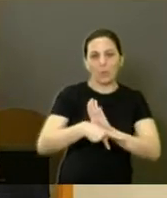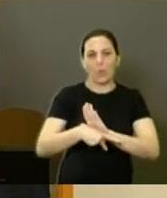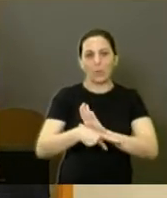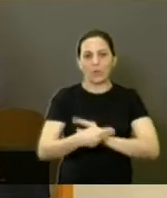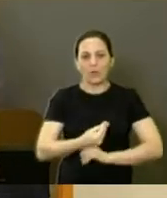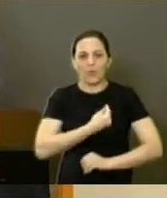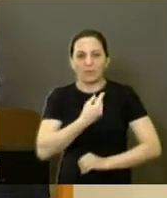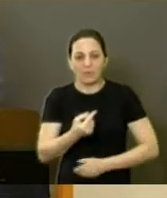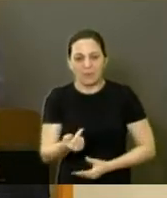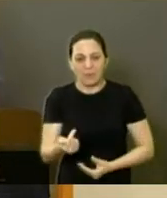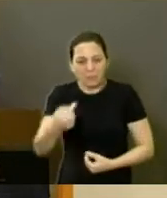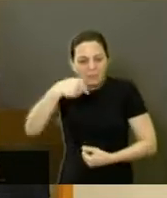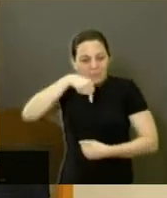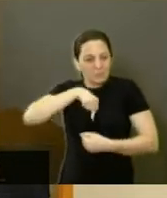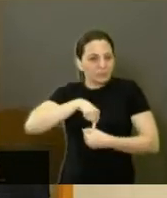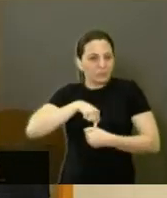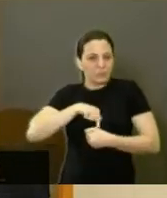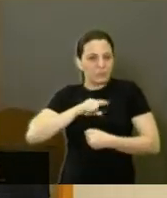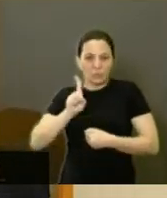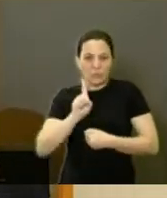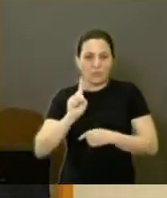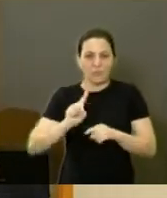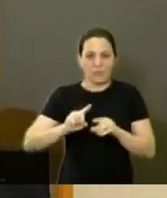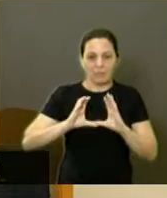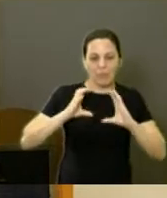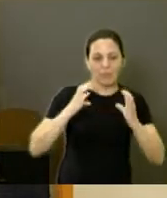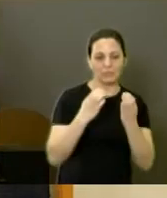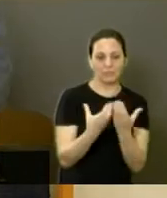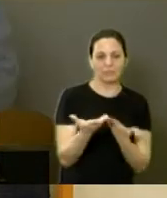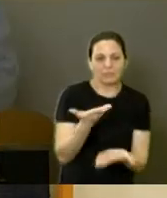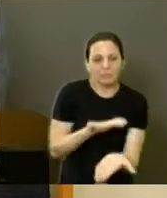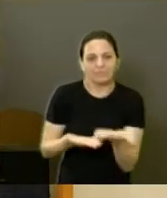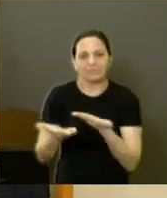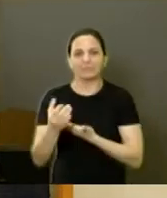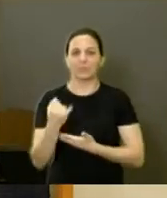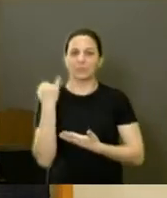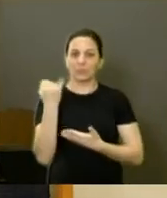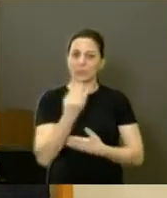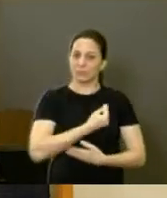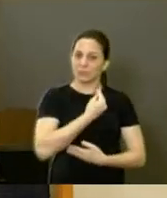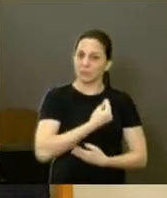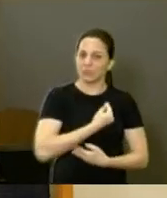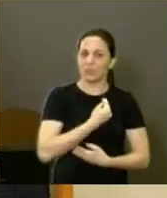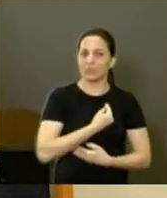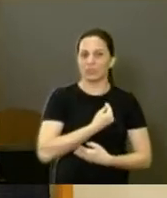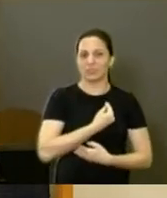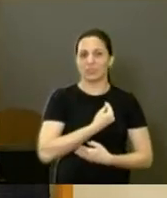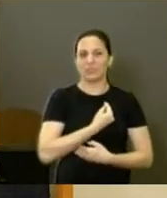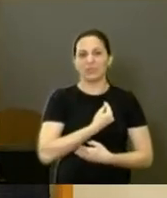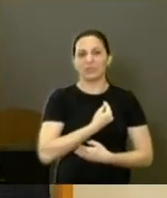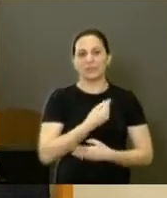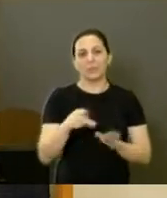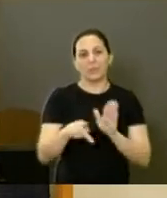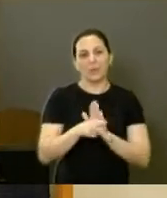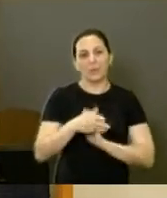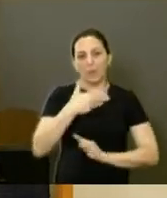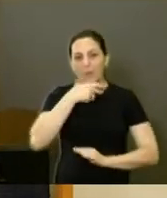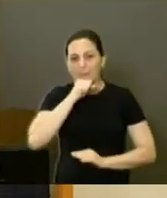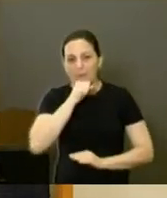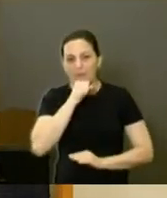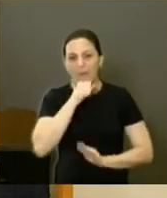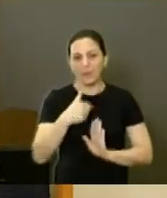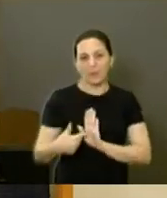O vídeo mostrou bem e com muita objetividade a trajetória de vida do meu pai. Uma trajetória para os